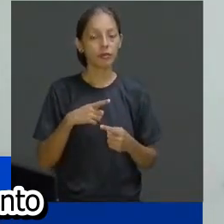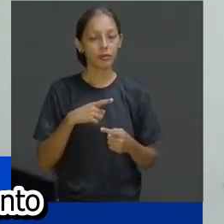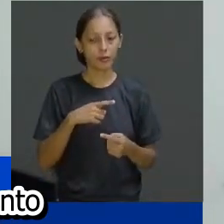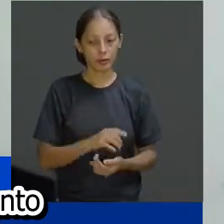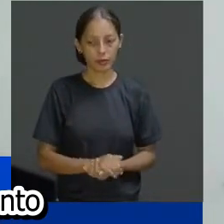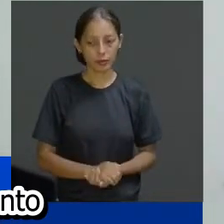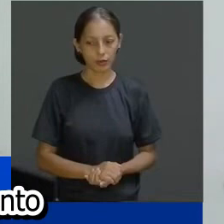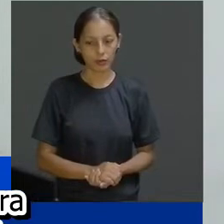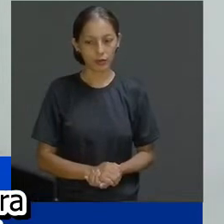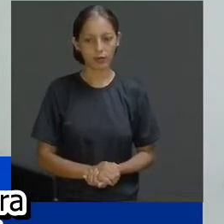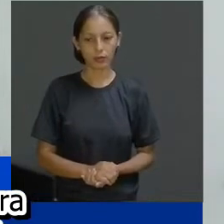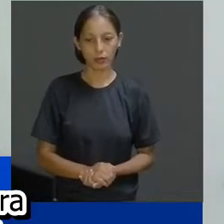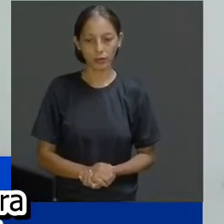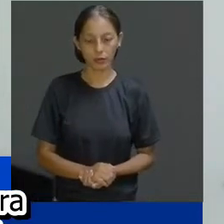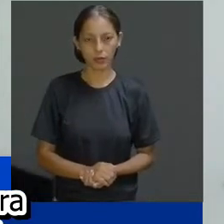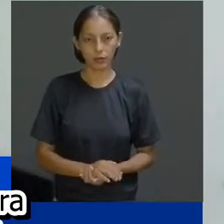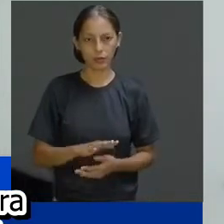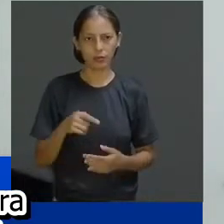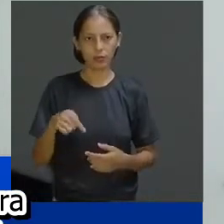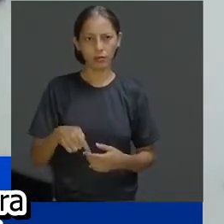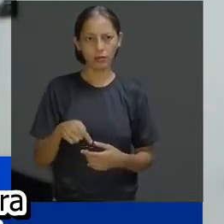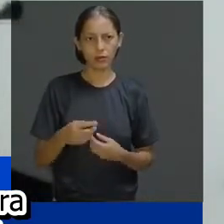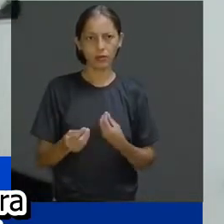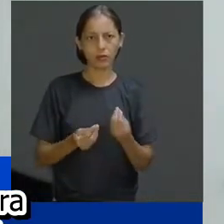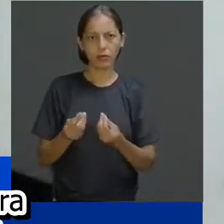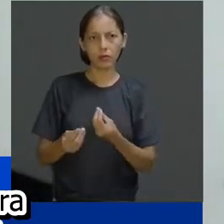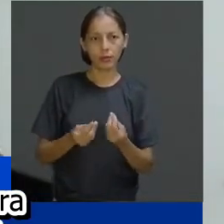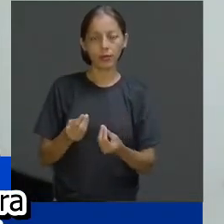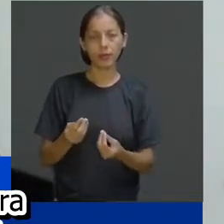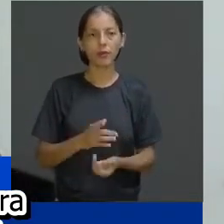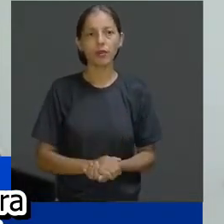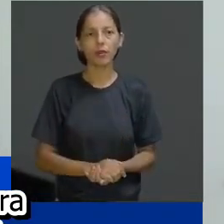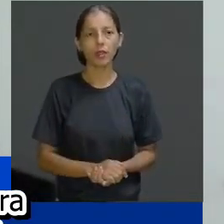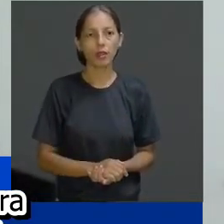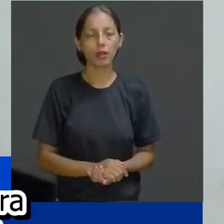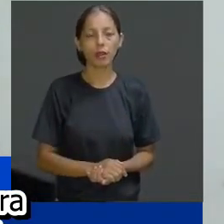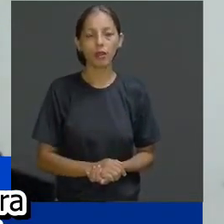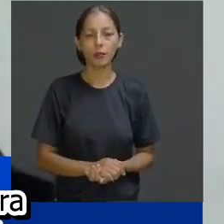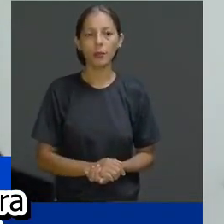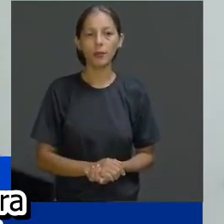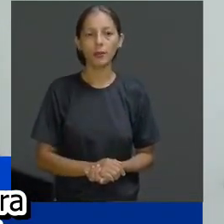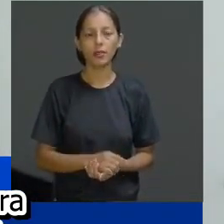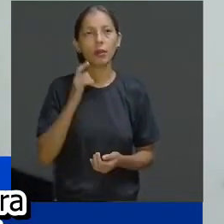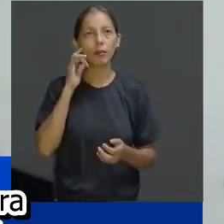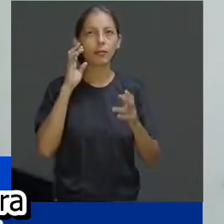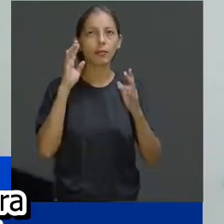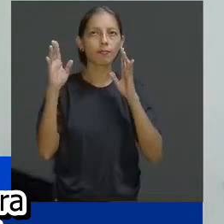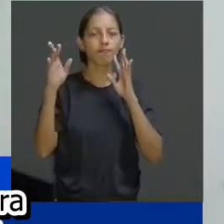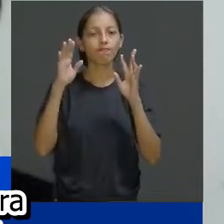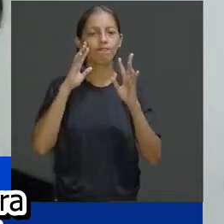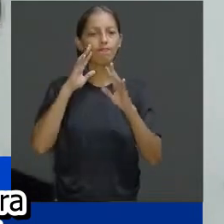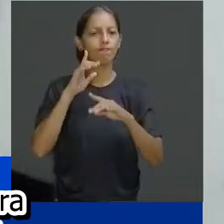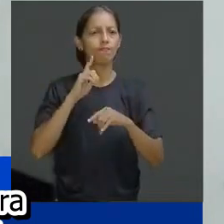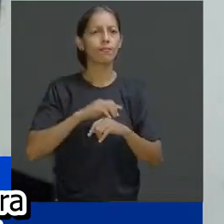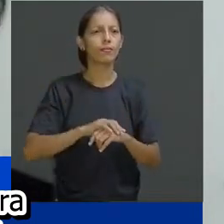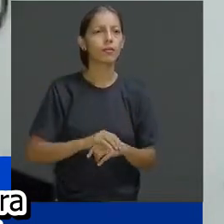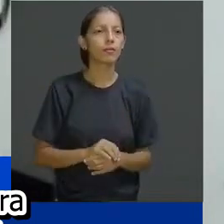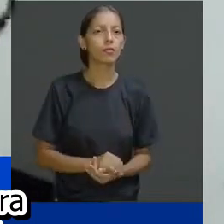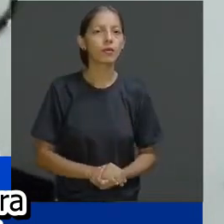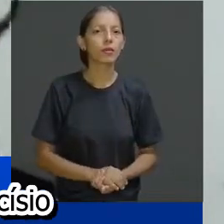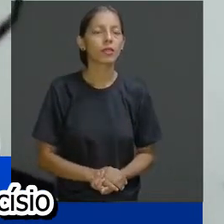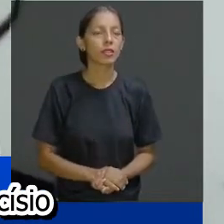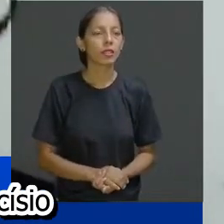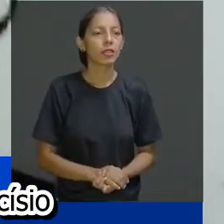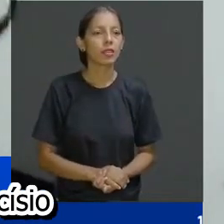saneado, embora que pese esse tribunal ainda se pronunciar para acolher as razões esboçadas no despacho